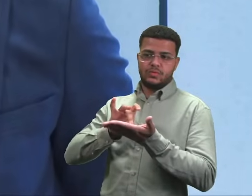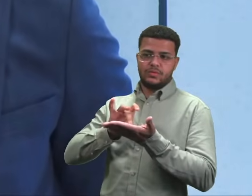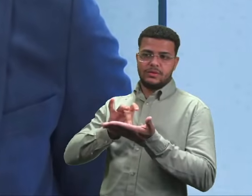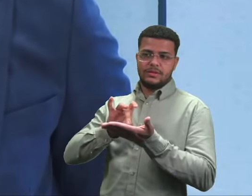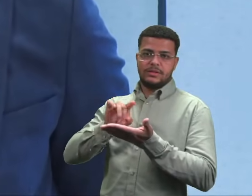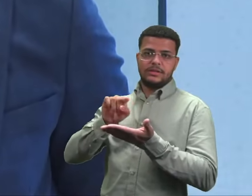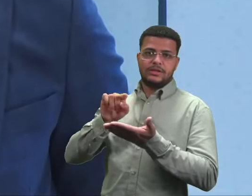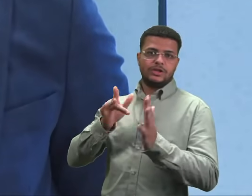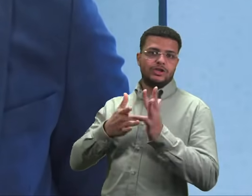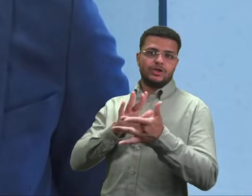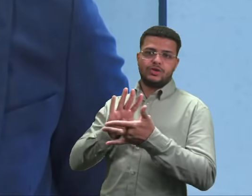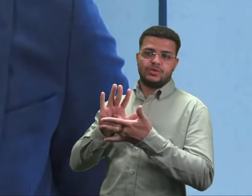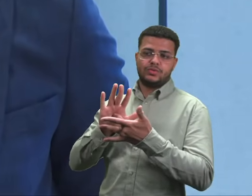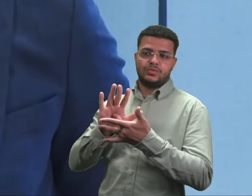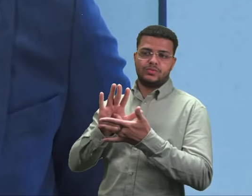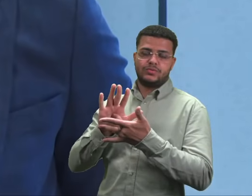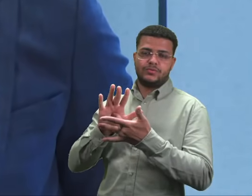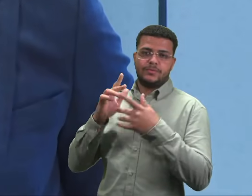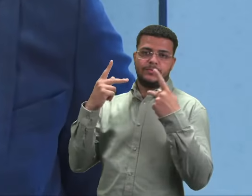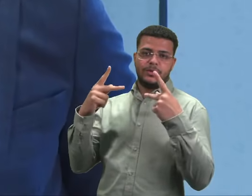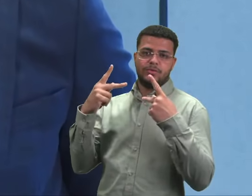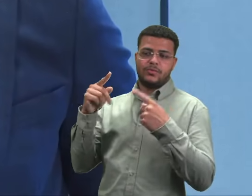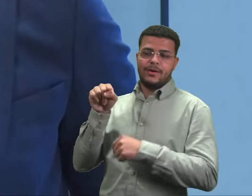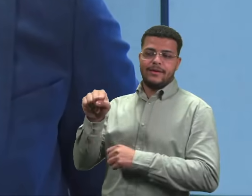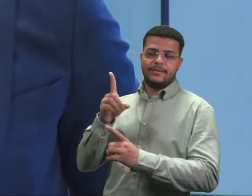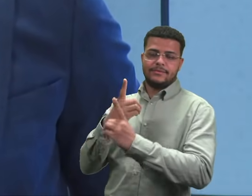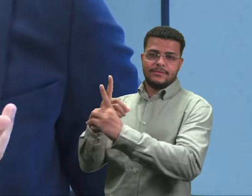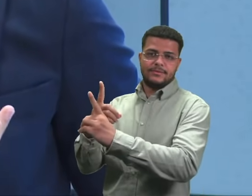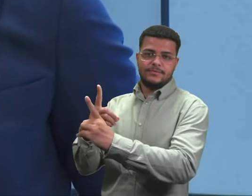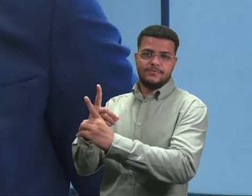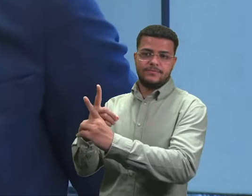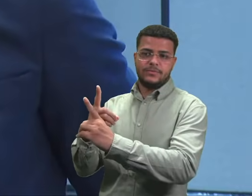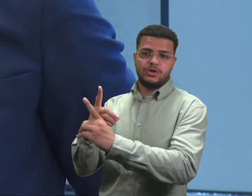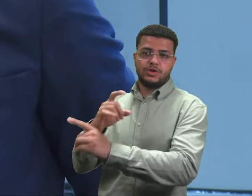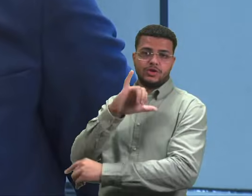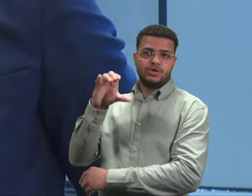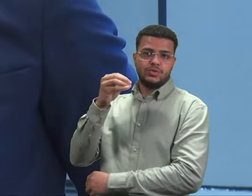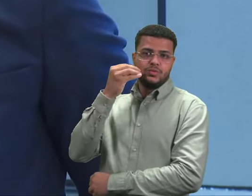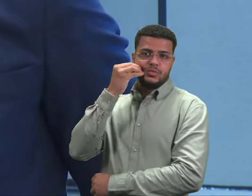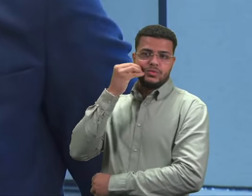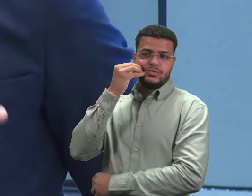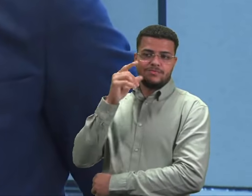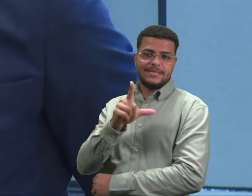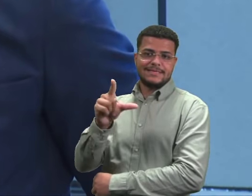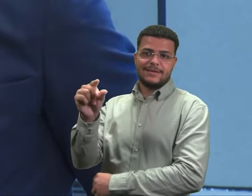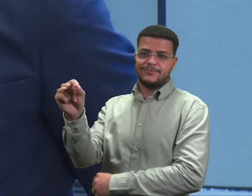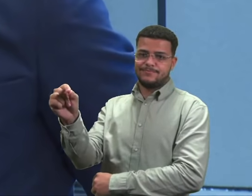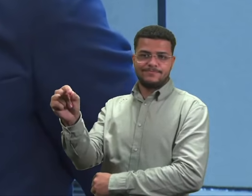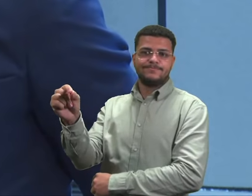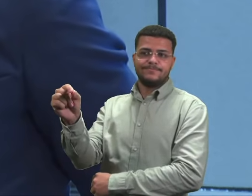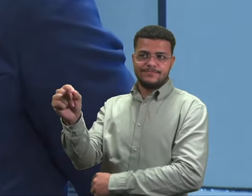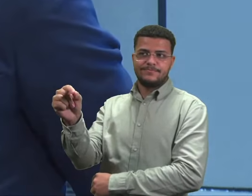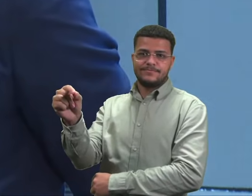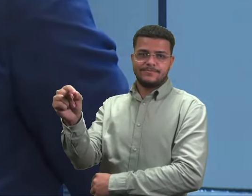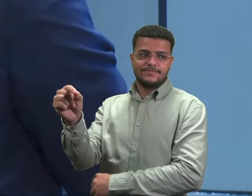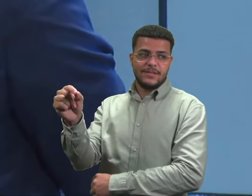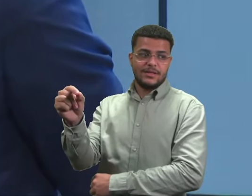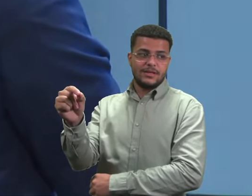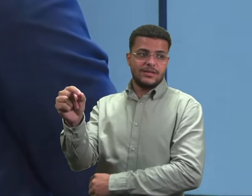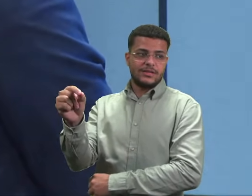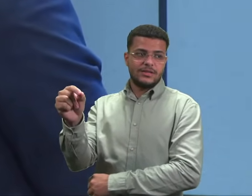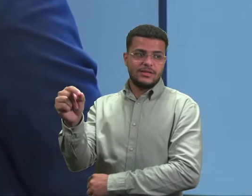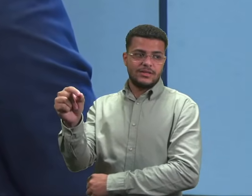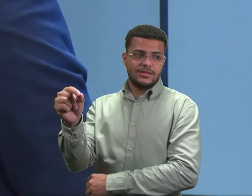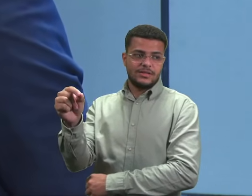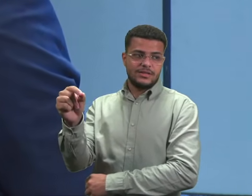Jesus pregou aos seus discípulos. Judas saiu da presença deles. Judas participou do lava-pés,